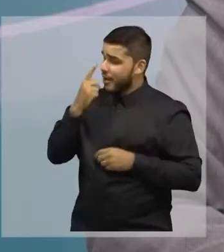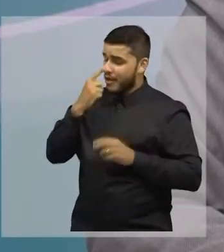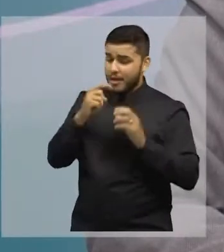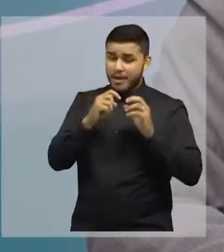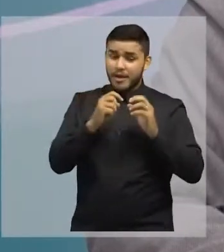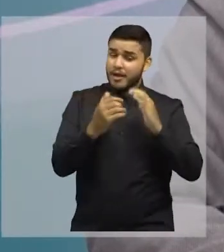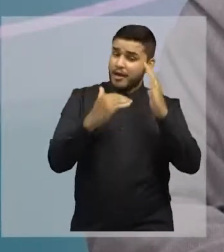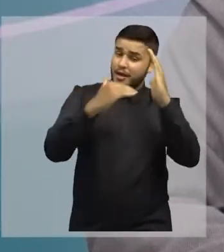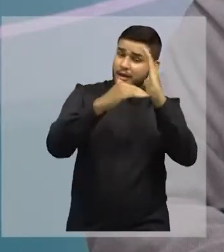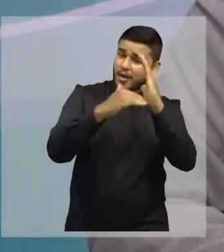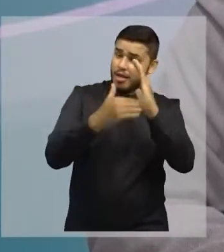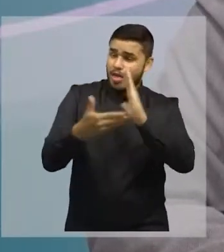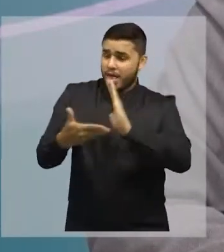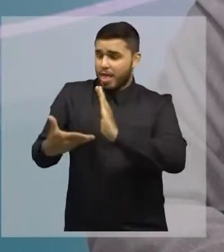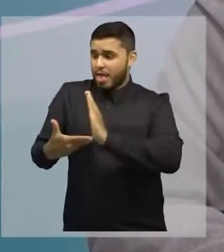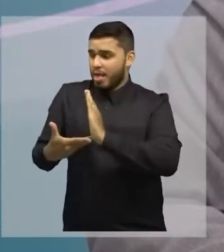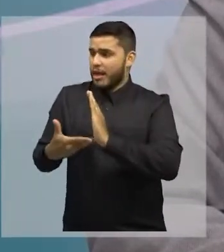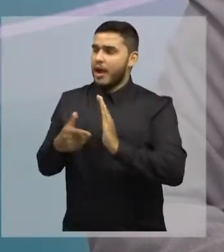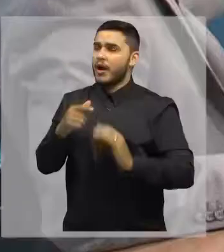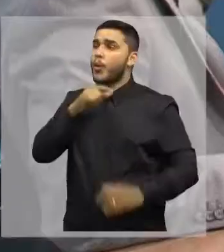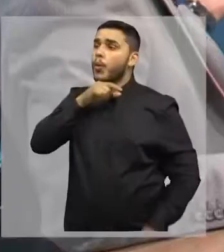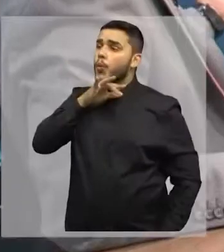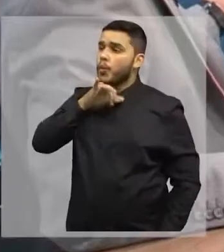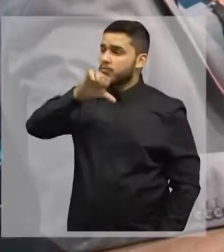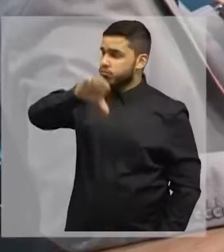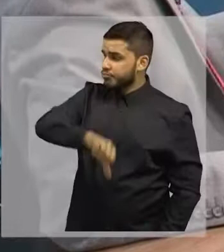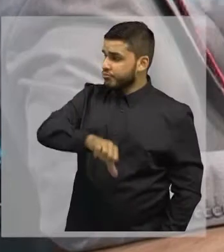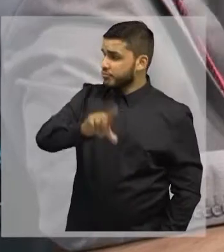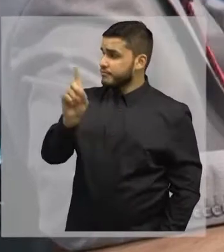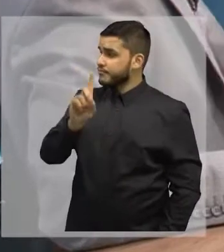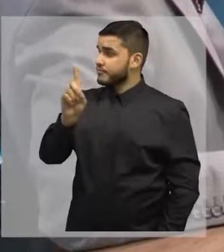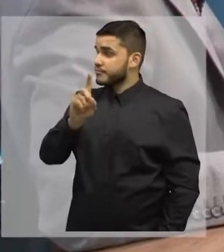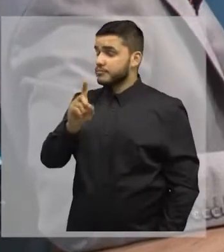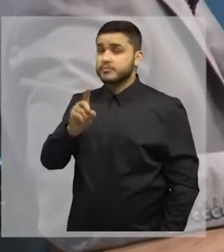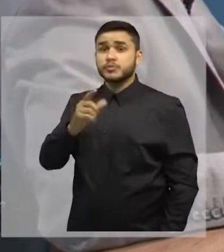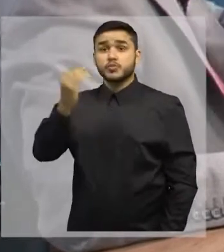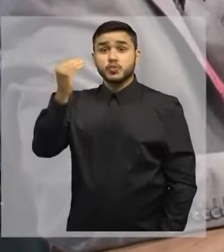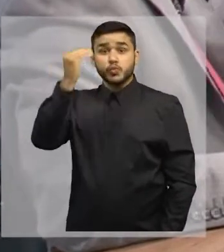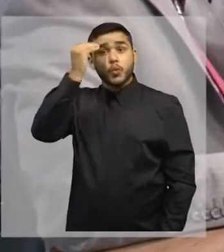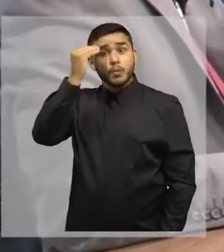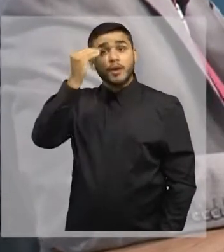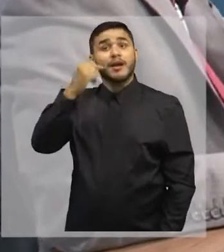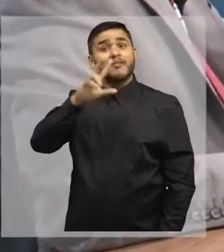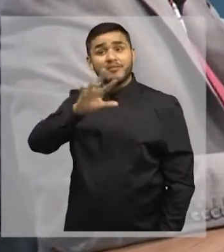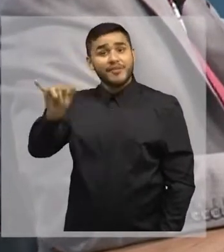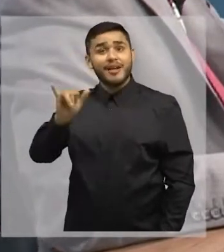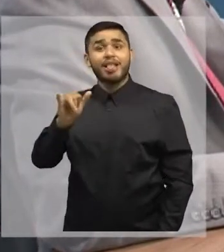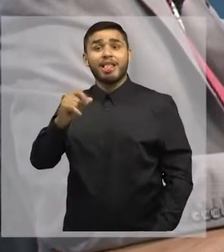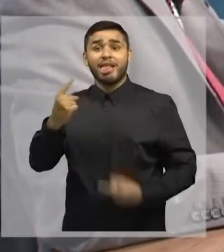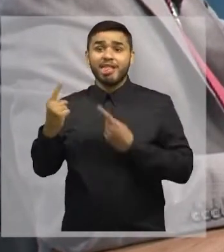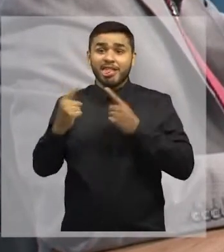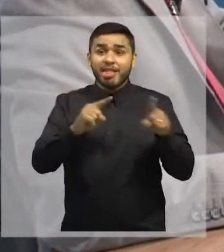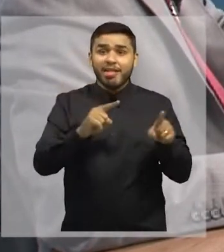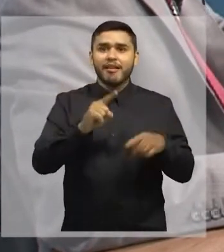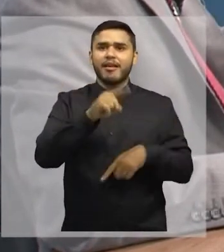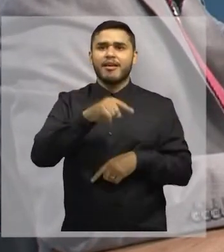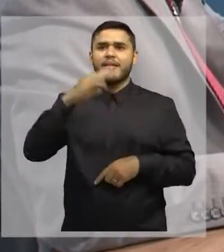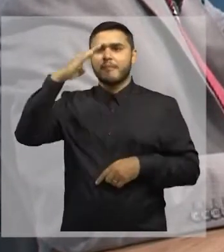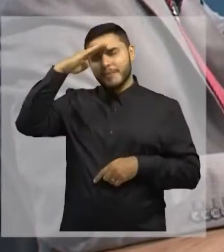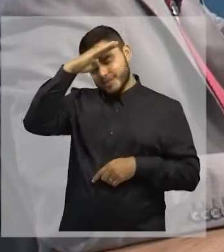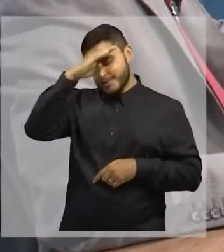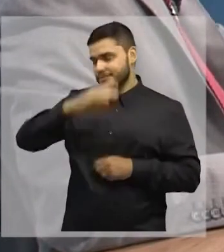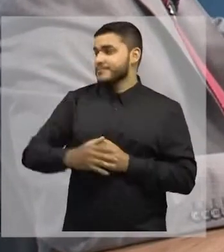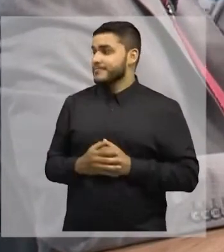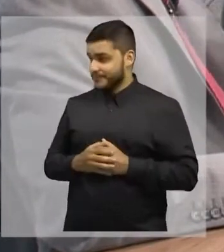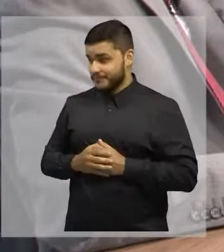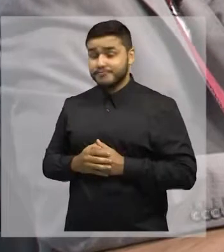sair dessa mais chamuscado, quem vai sair é o Executivo. E tem uma outra questão. O Legislativo, apesar de